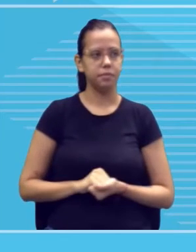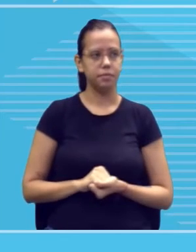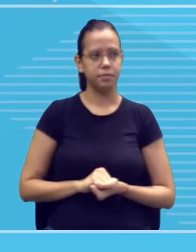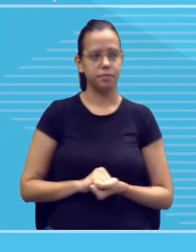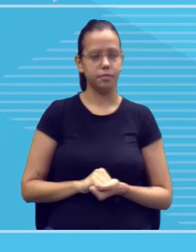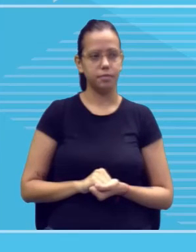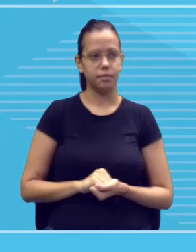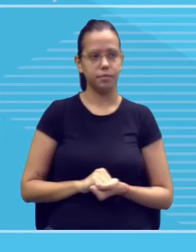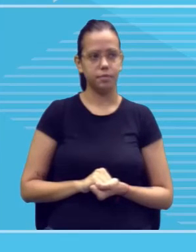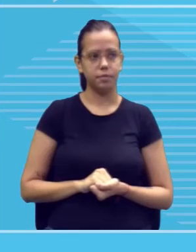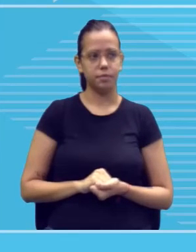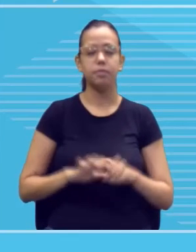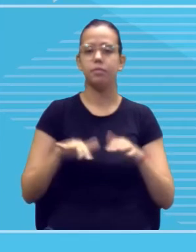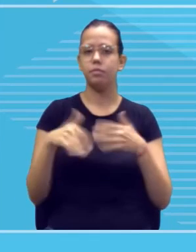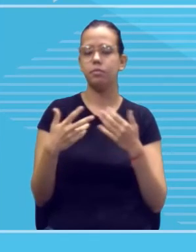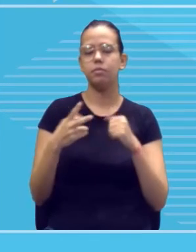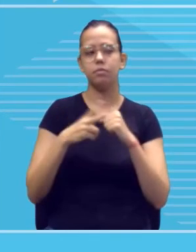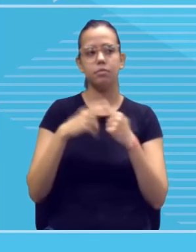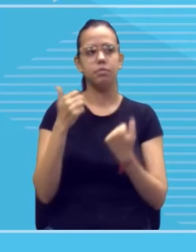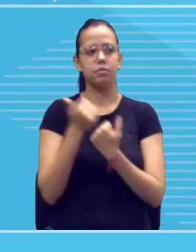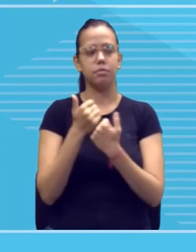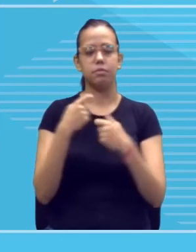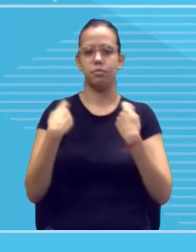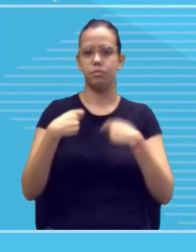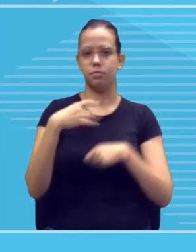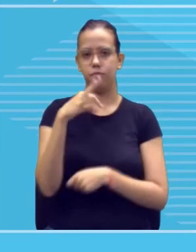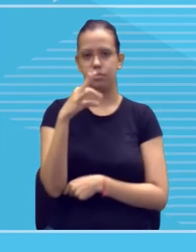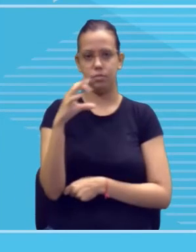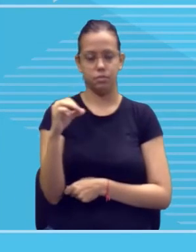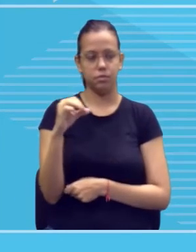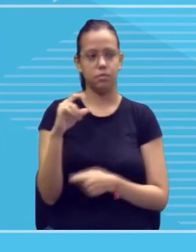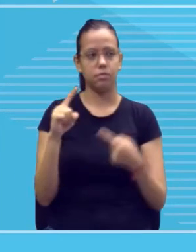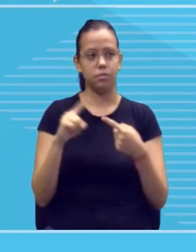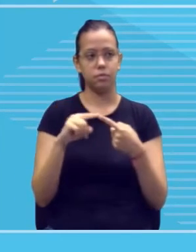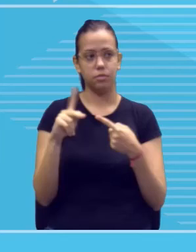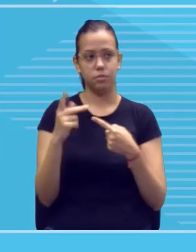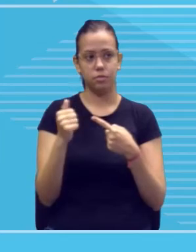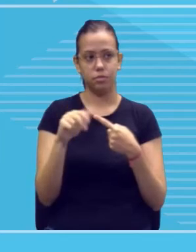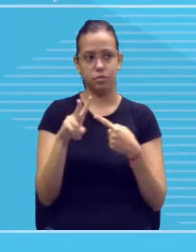Quais são os três que precisam desse tipo Raft